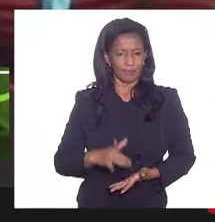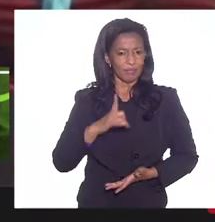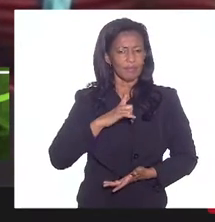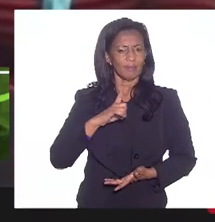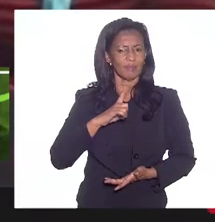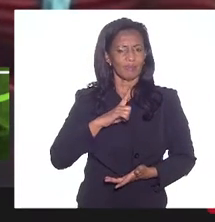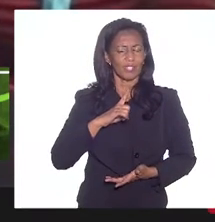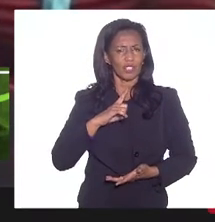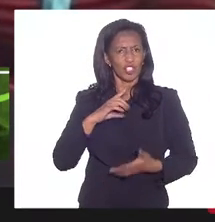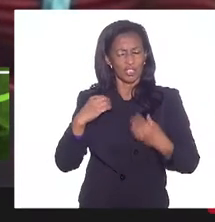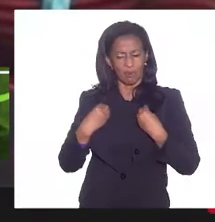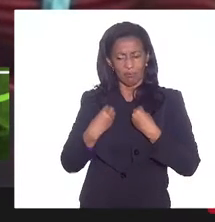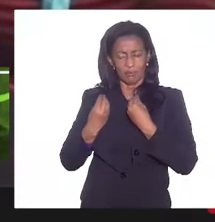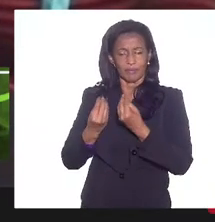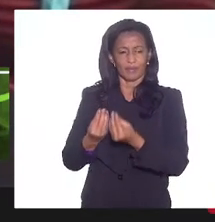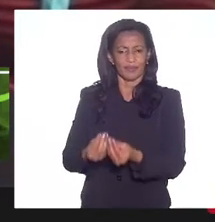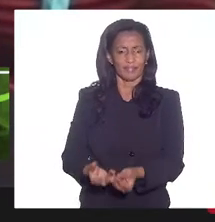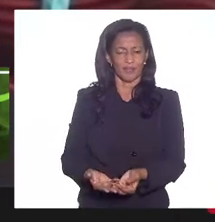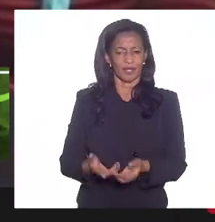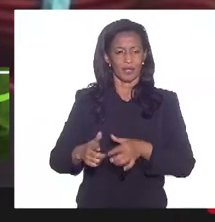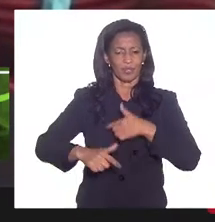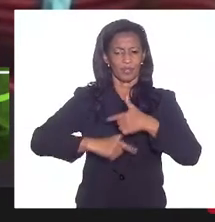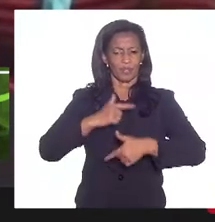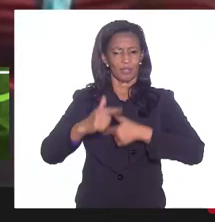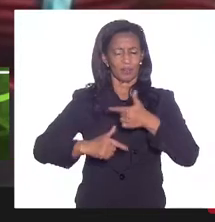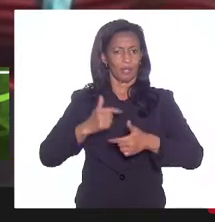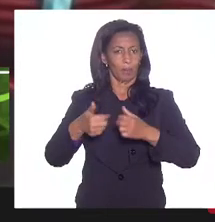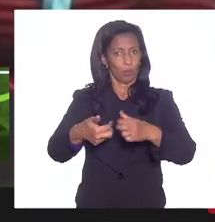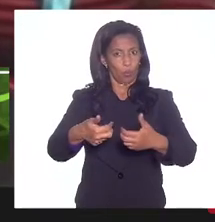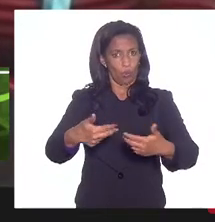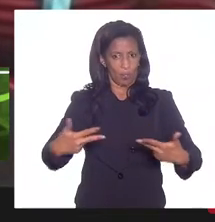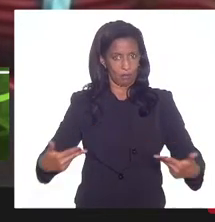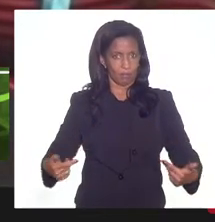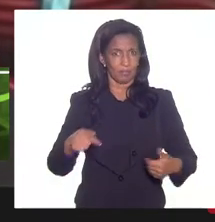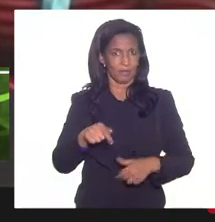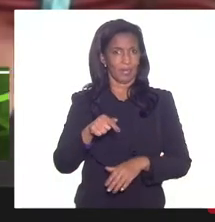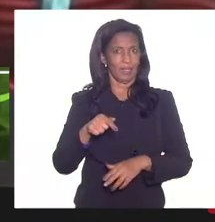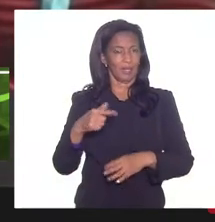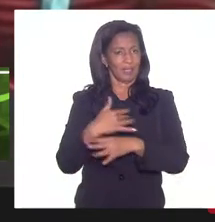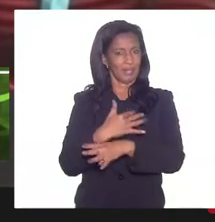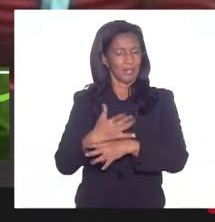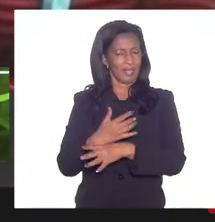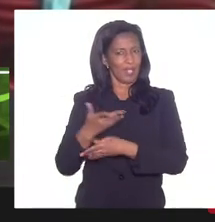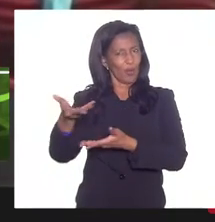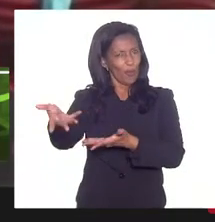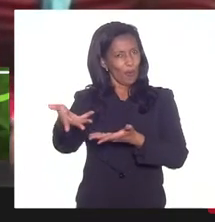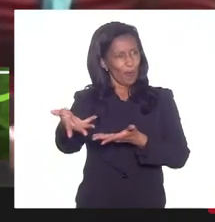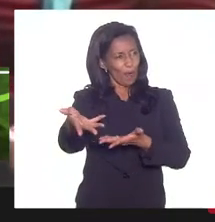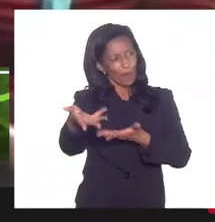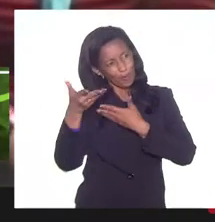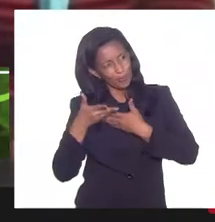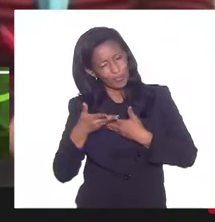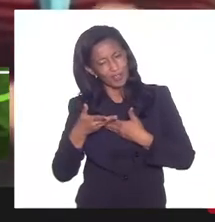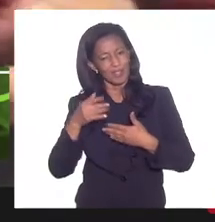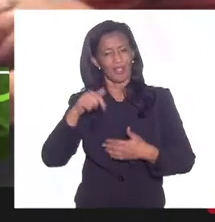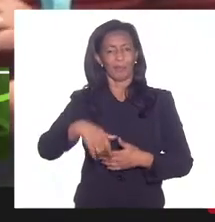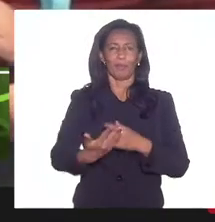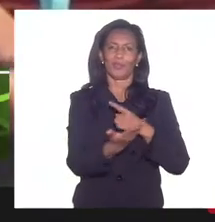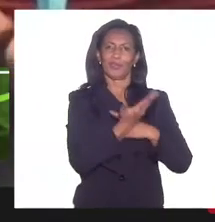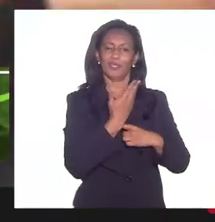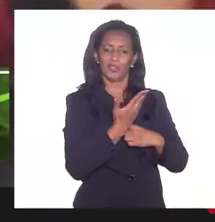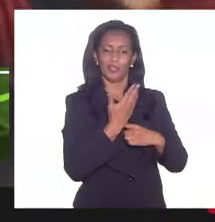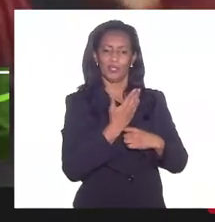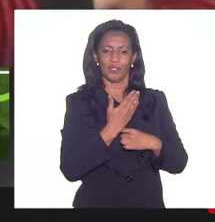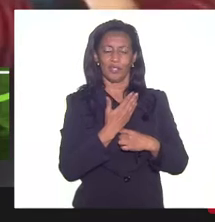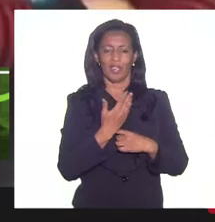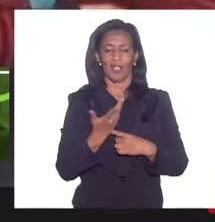entregue né um trabalho de muita qualidade nessa cidade nós trouxemos nós a convidamos para nos ajudar